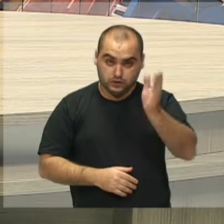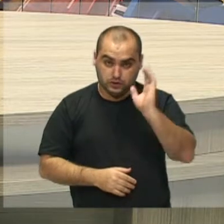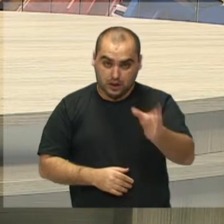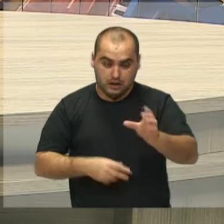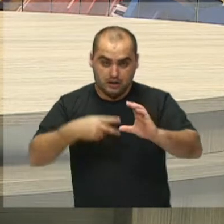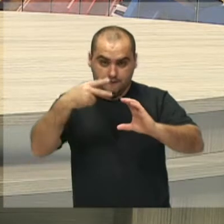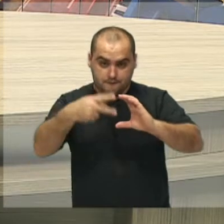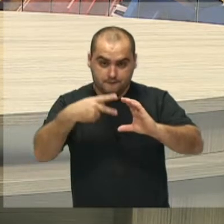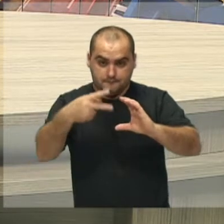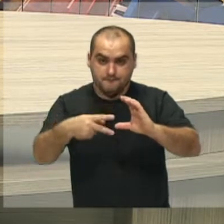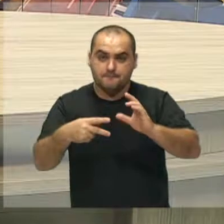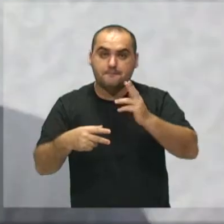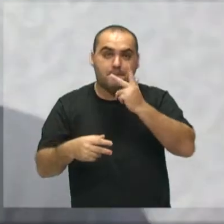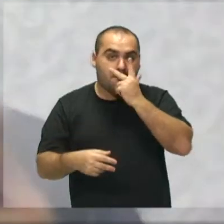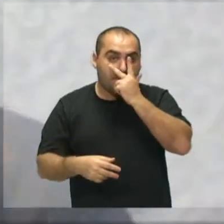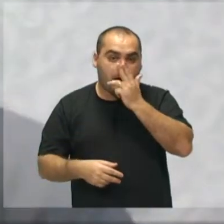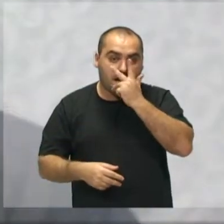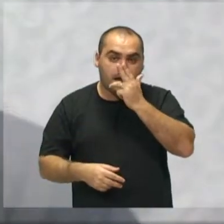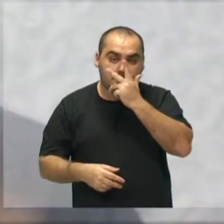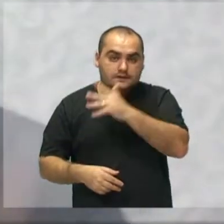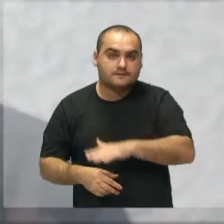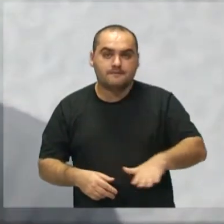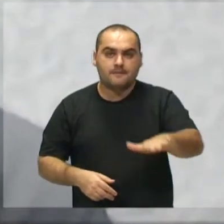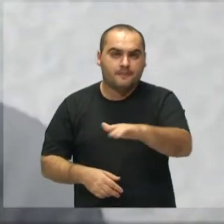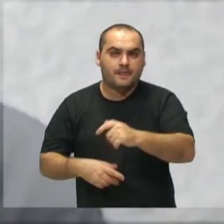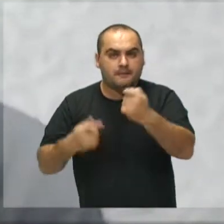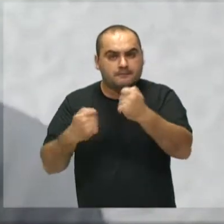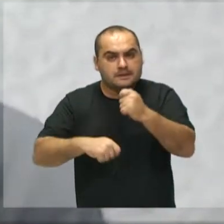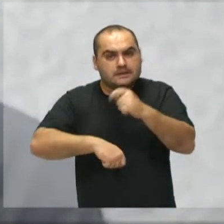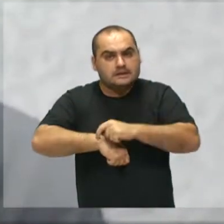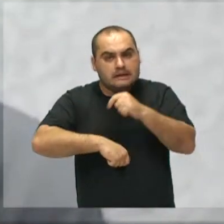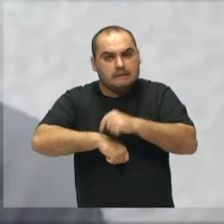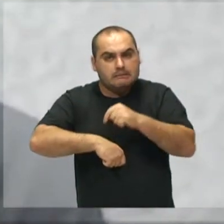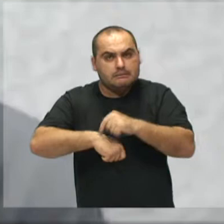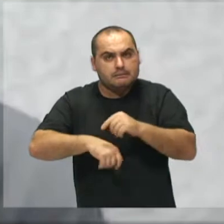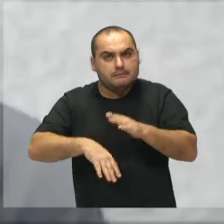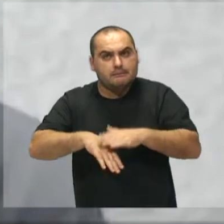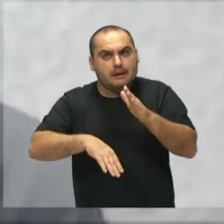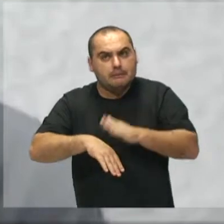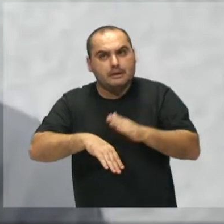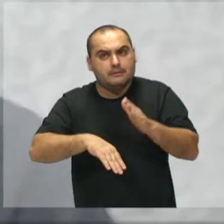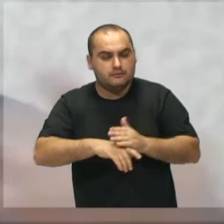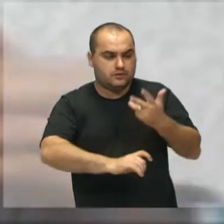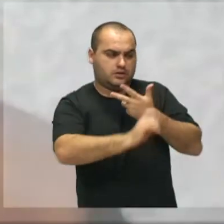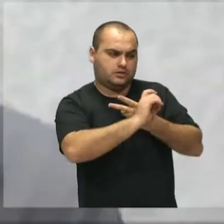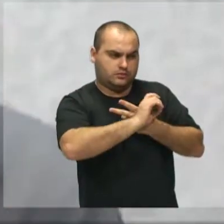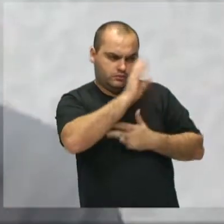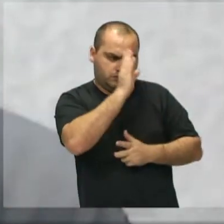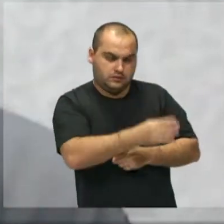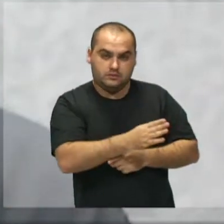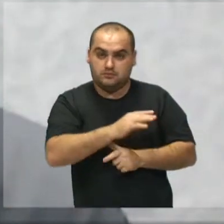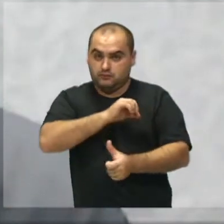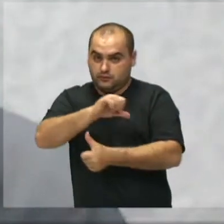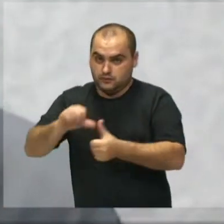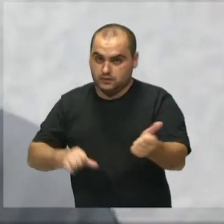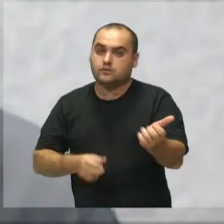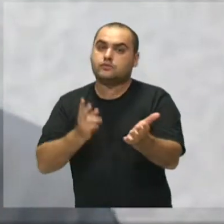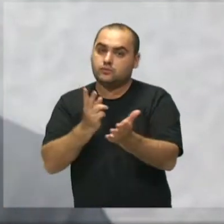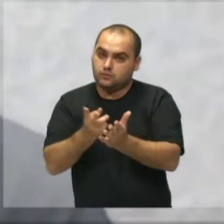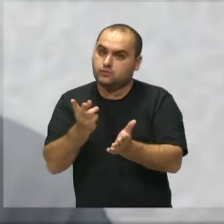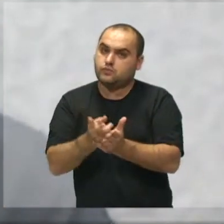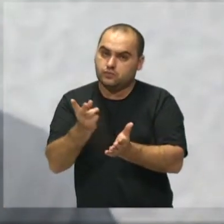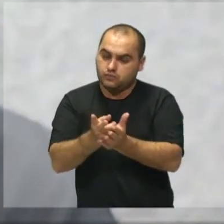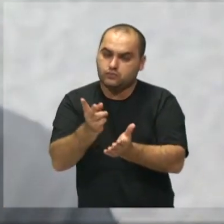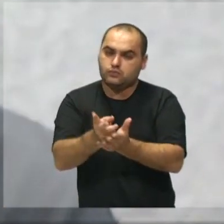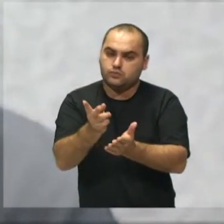Parlamento, parece que isso exige mais tempo do que no caso do Executivo. Essas mudanças vão continuar